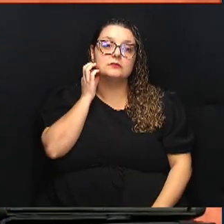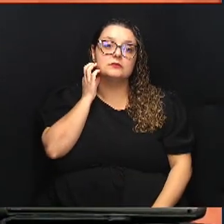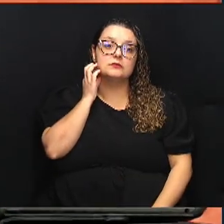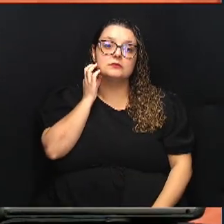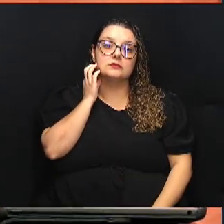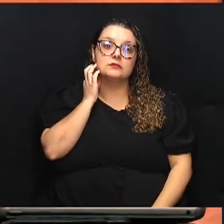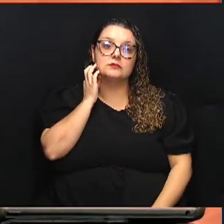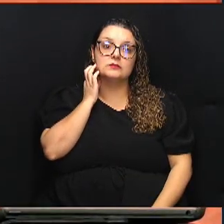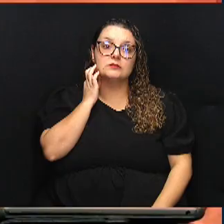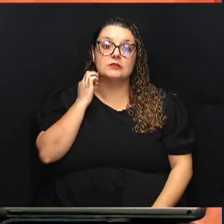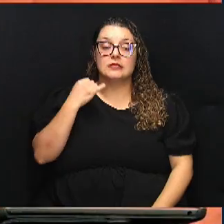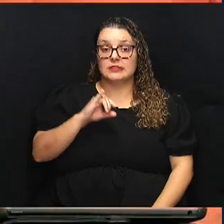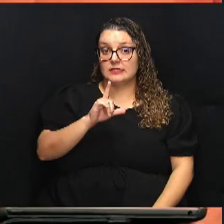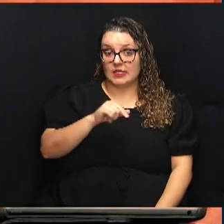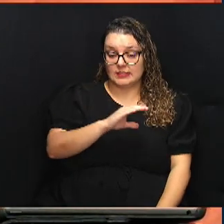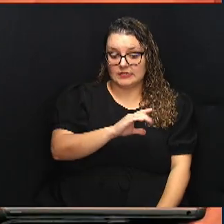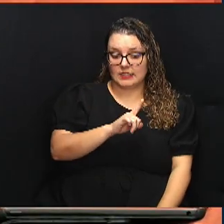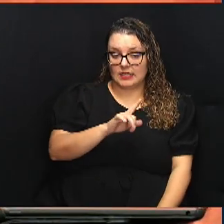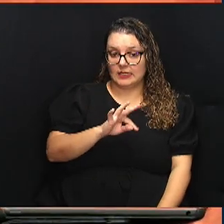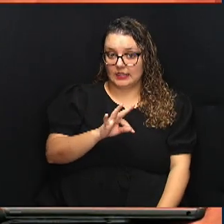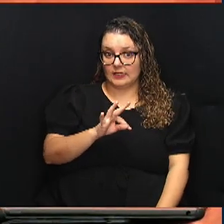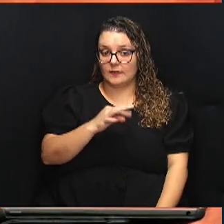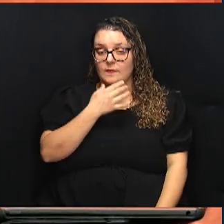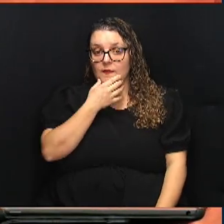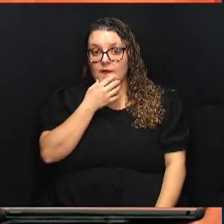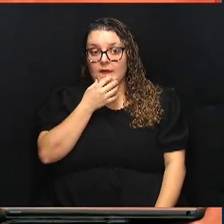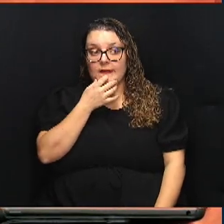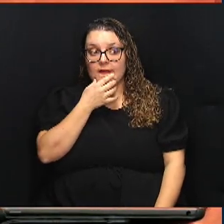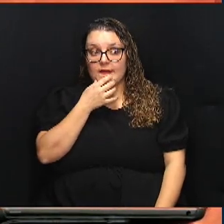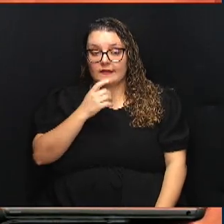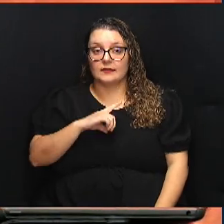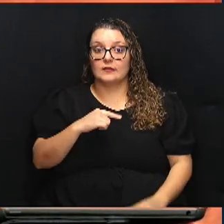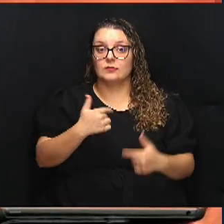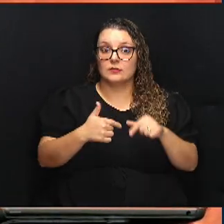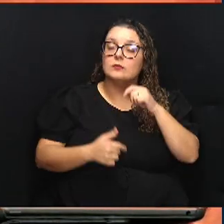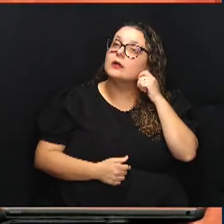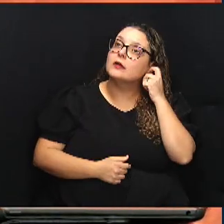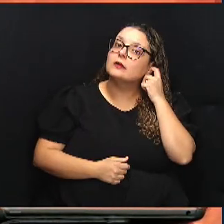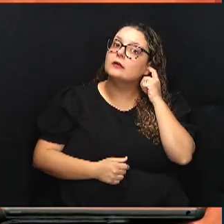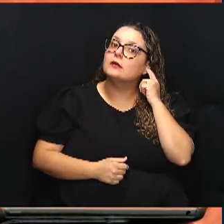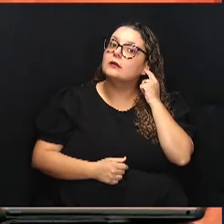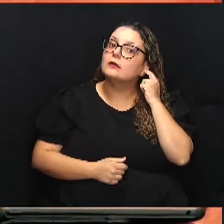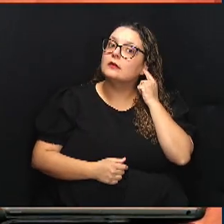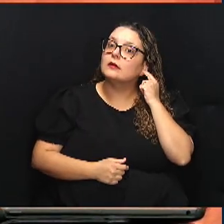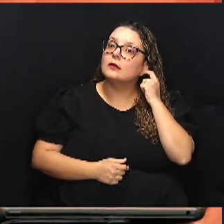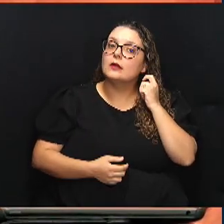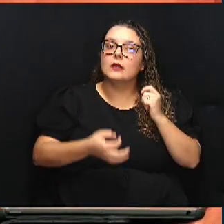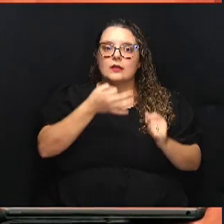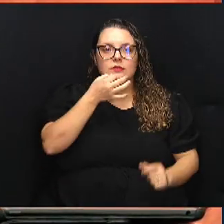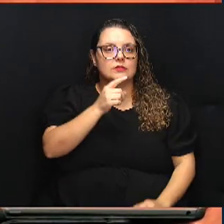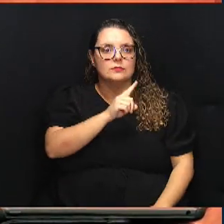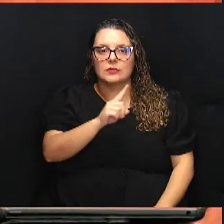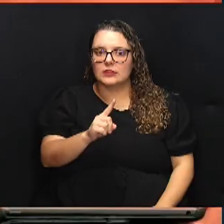você é CLT, né, Uhum. se você já tem um emprego, eu sugiro que você nem largue ele antes de começar e testar. Foi assim